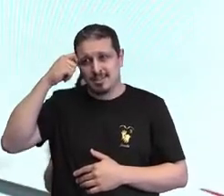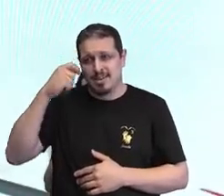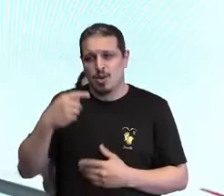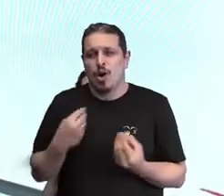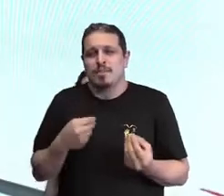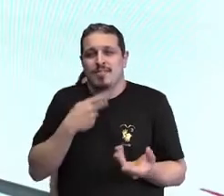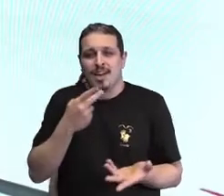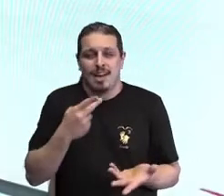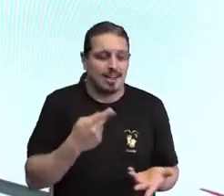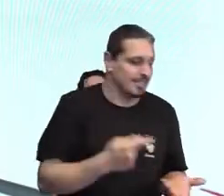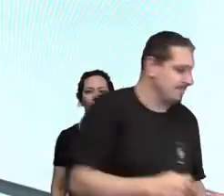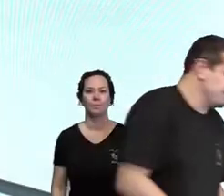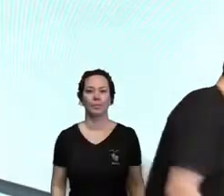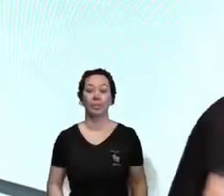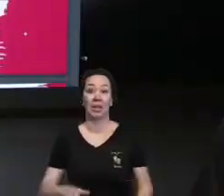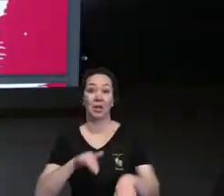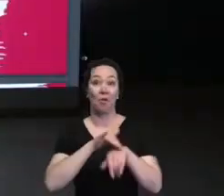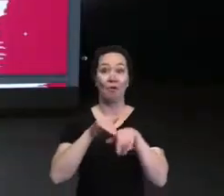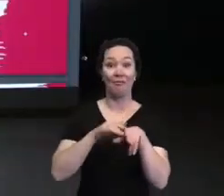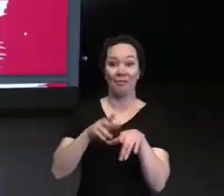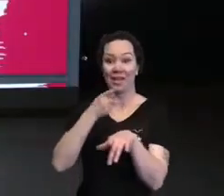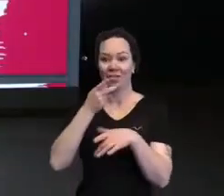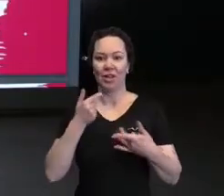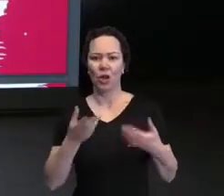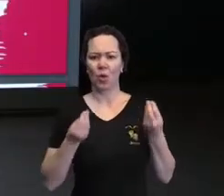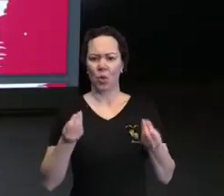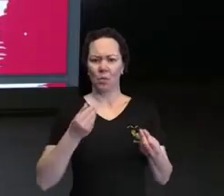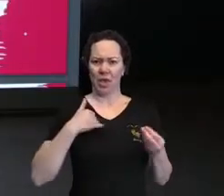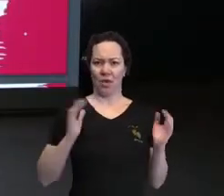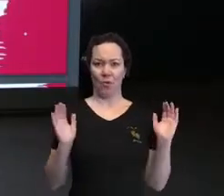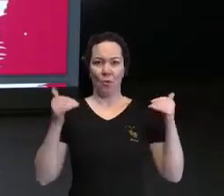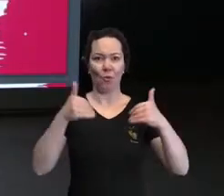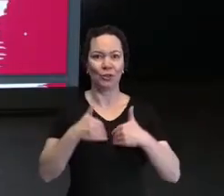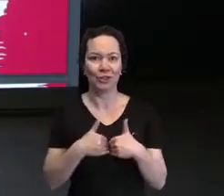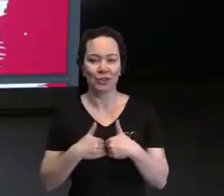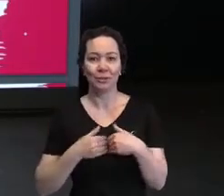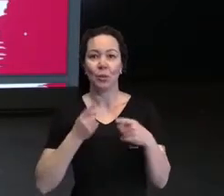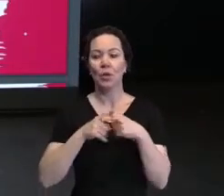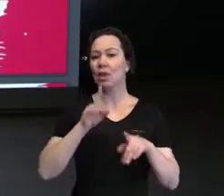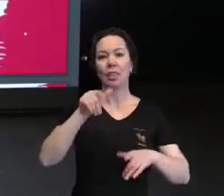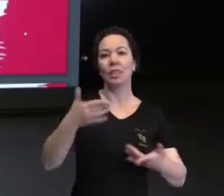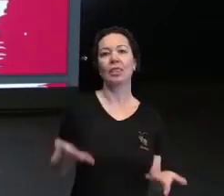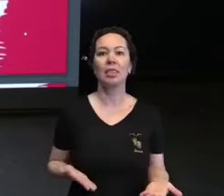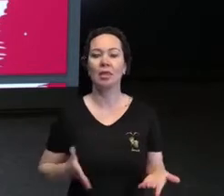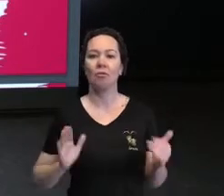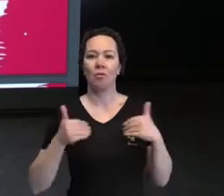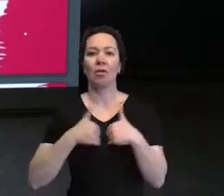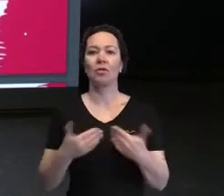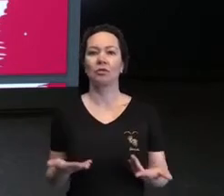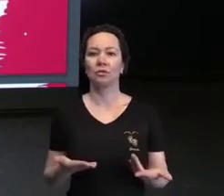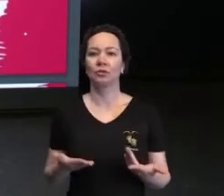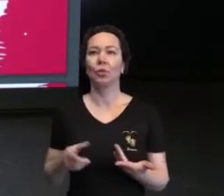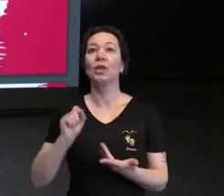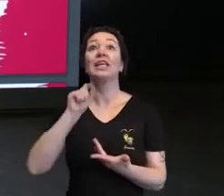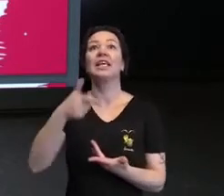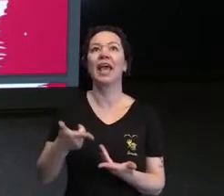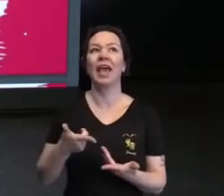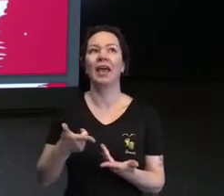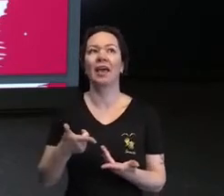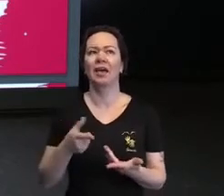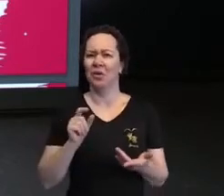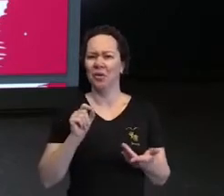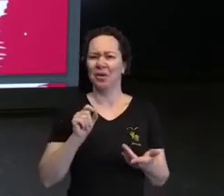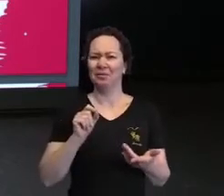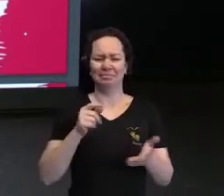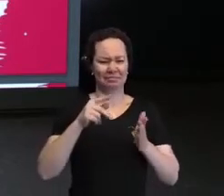fala quer falante que pula Que conversa é de fato autista porque eu tipo não é isso veja bem será que autismo é